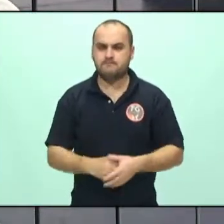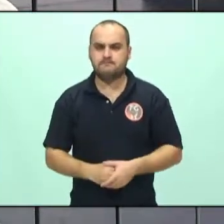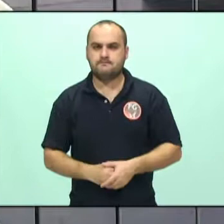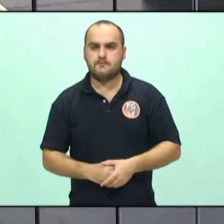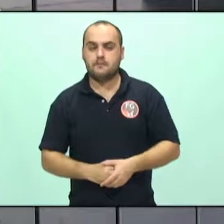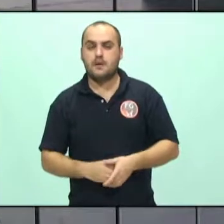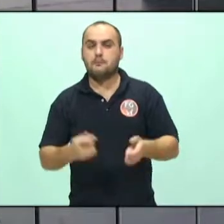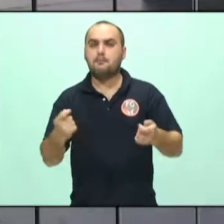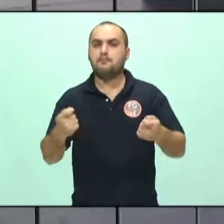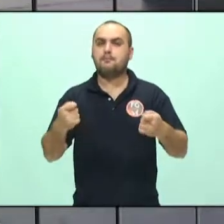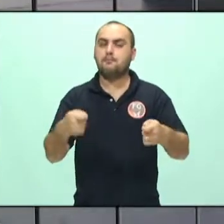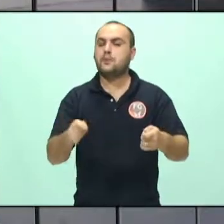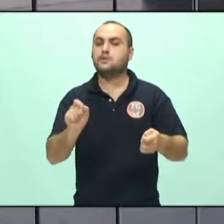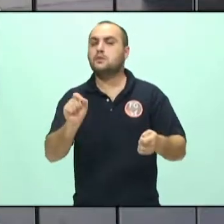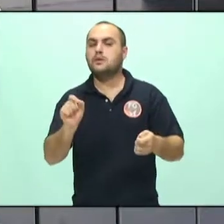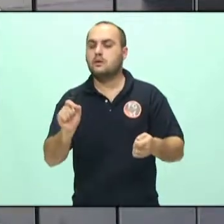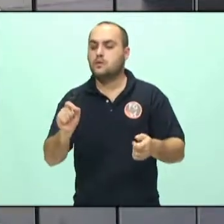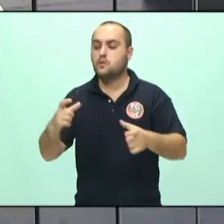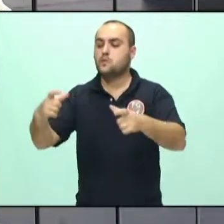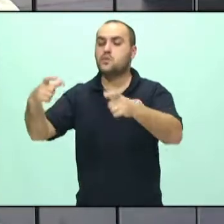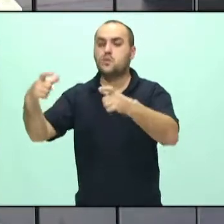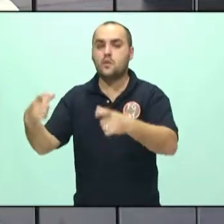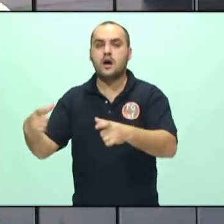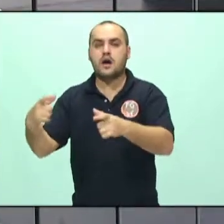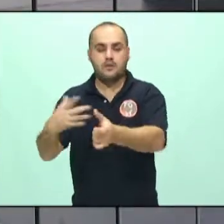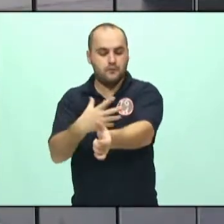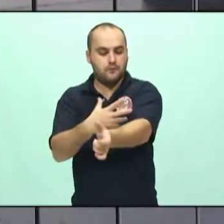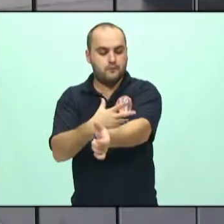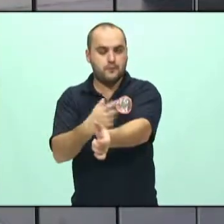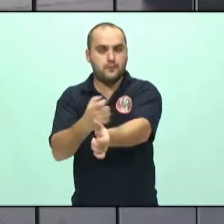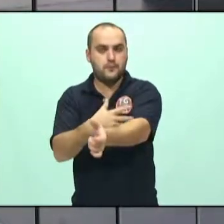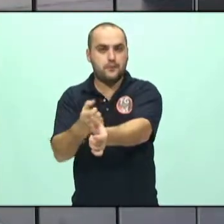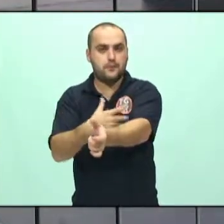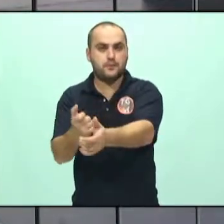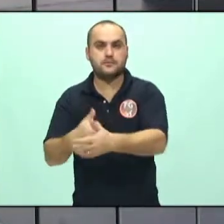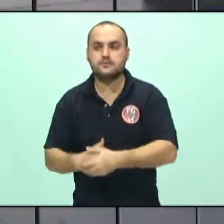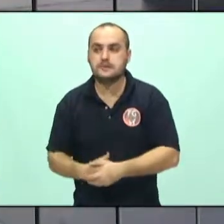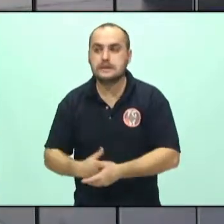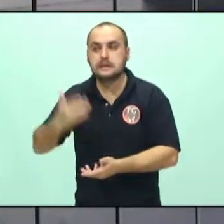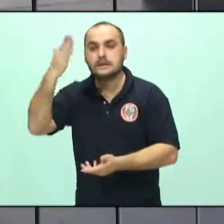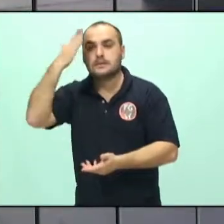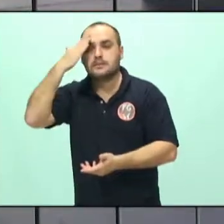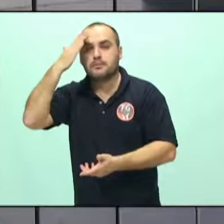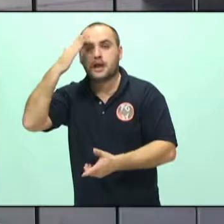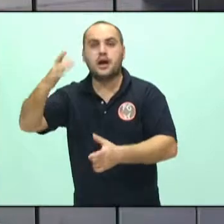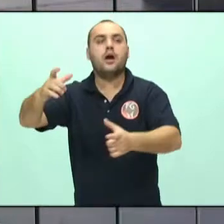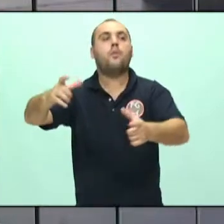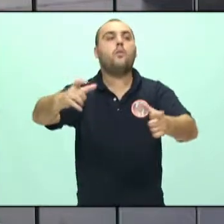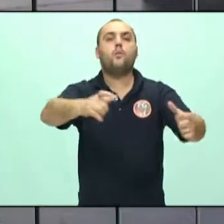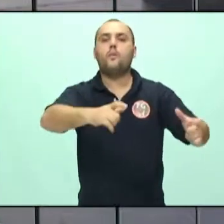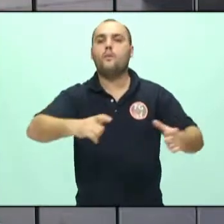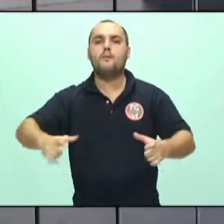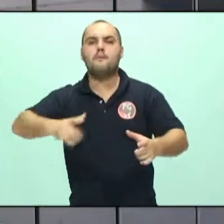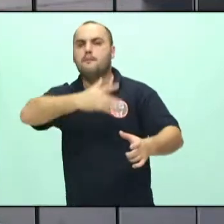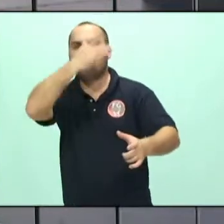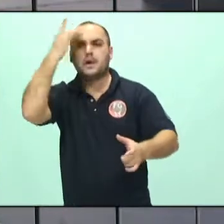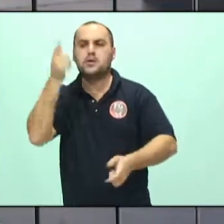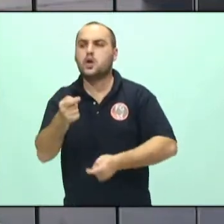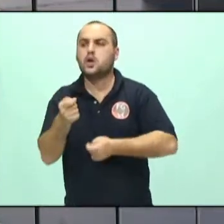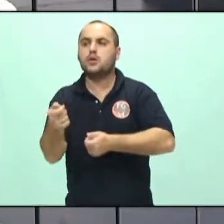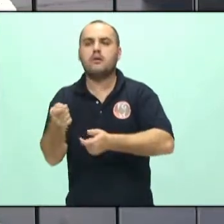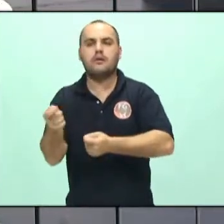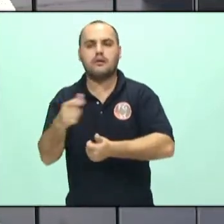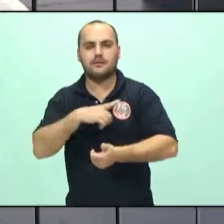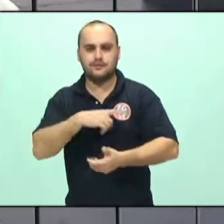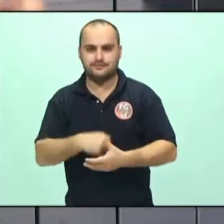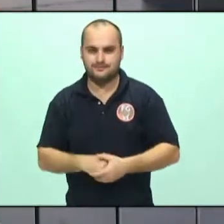é ter um ponto de coleta de sangue e saber onde estão os doadores, quem são os doadores. Porque